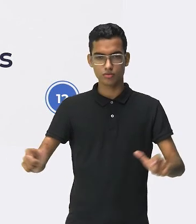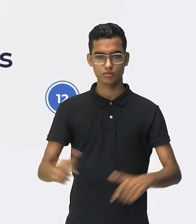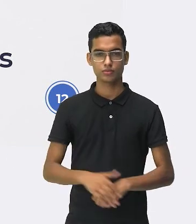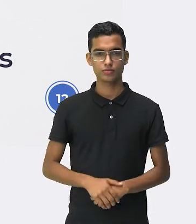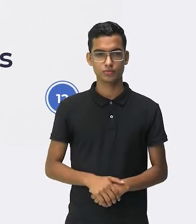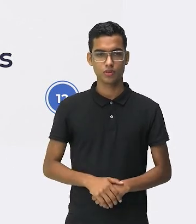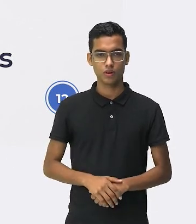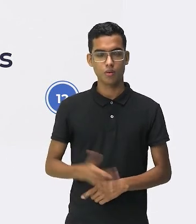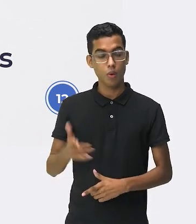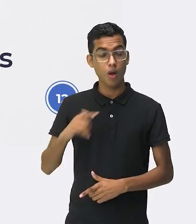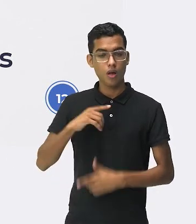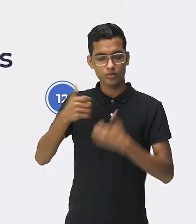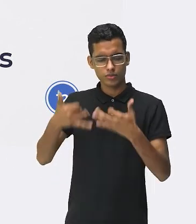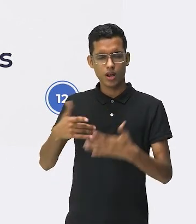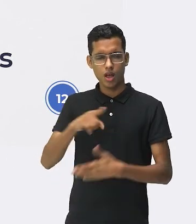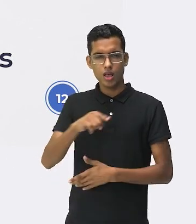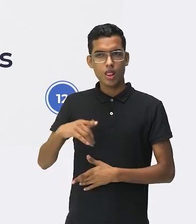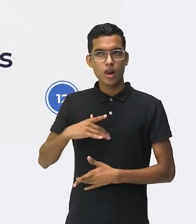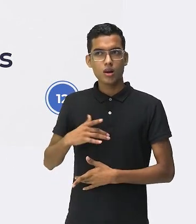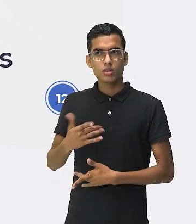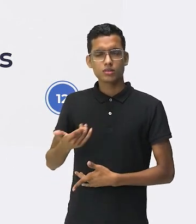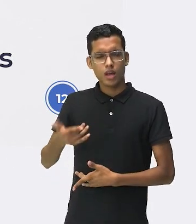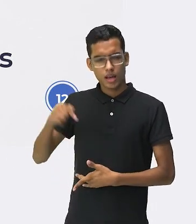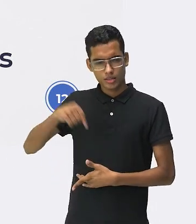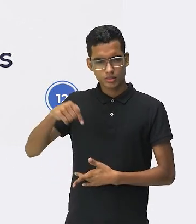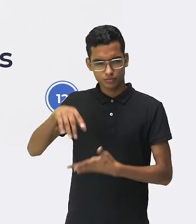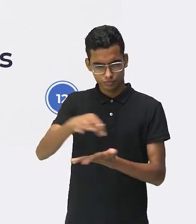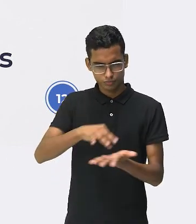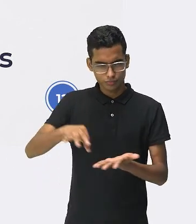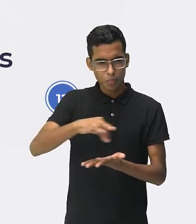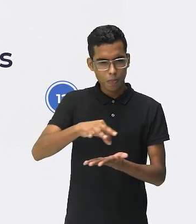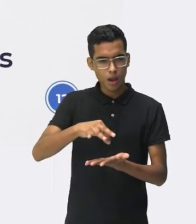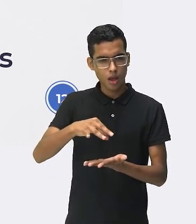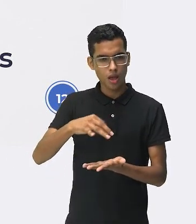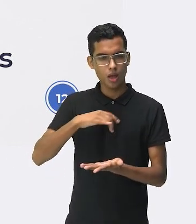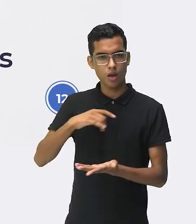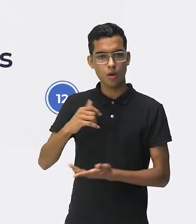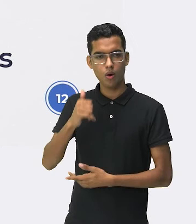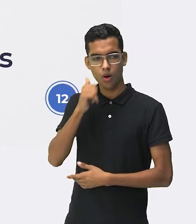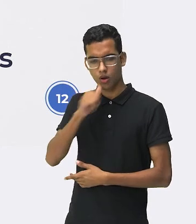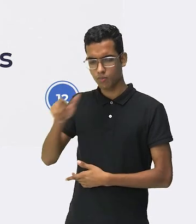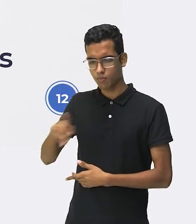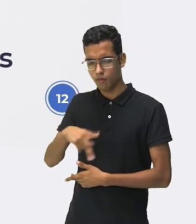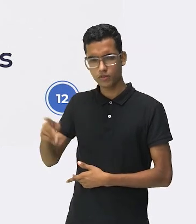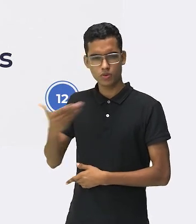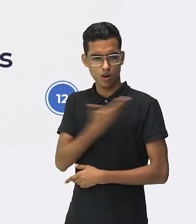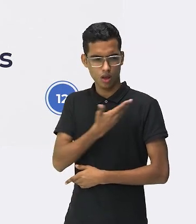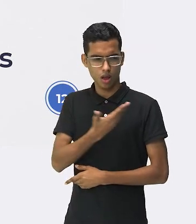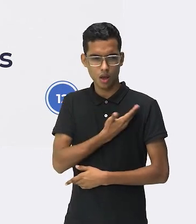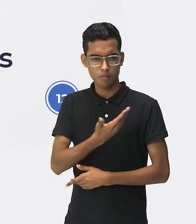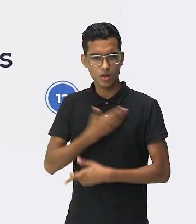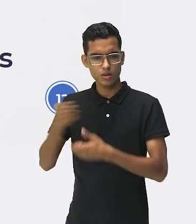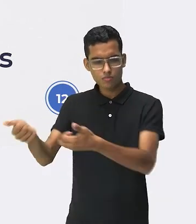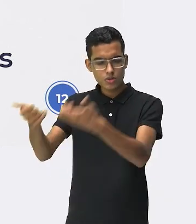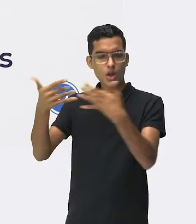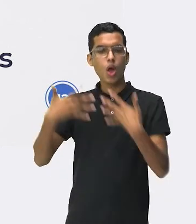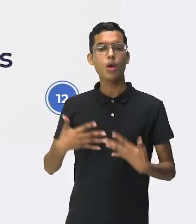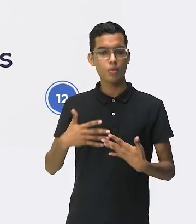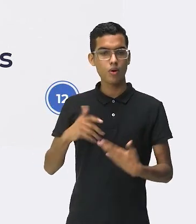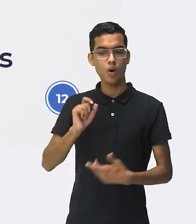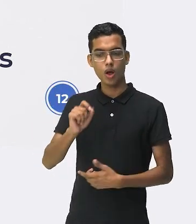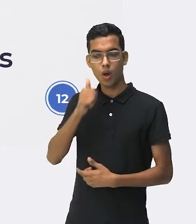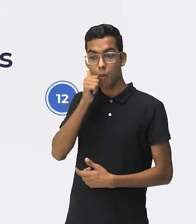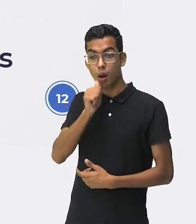de Mídias, ela disse que na última viagem que ela fez, era uma moça, era uma mulher que estava